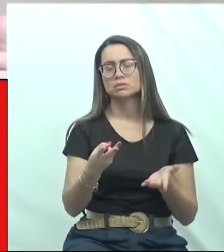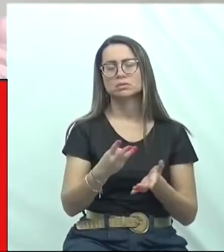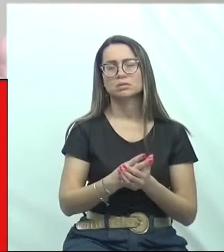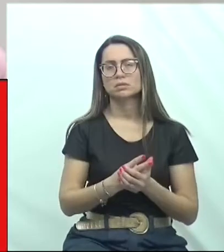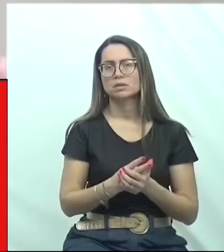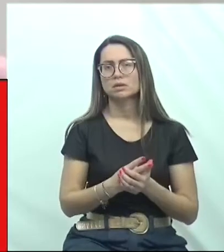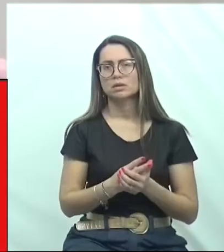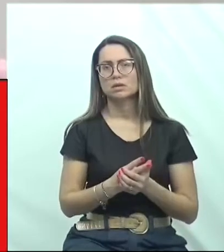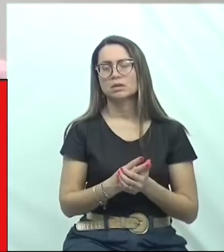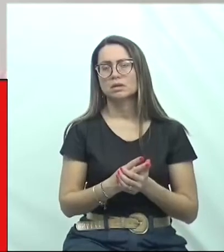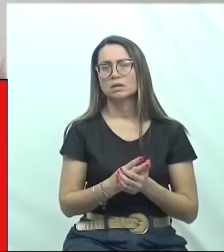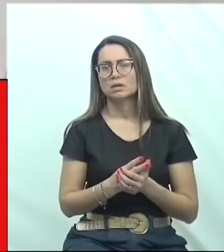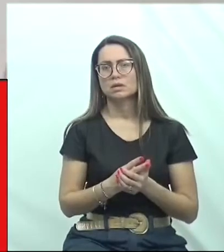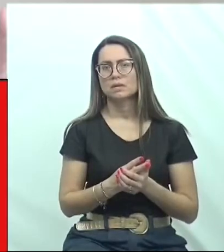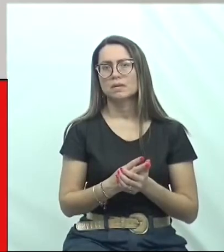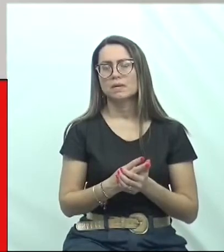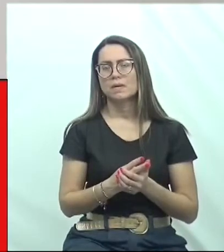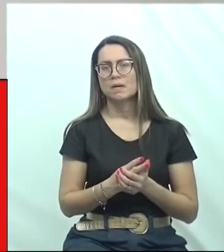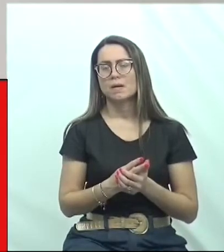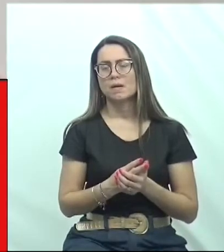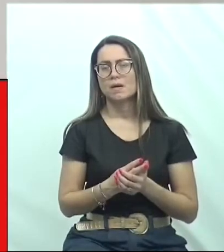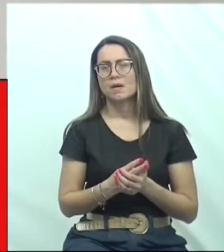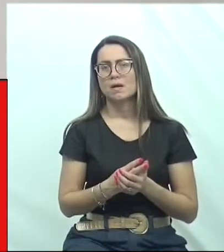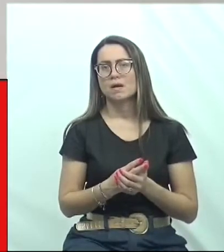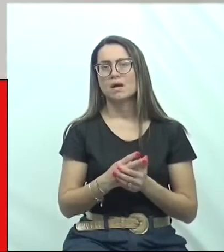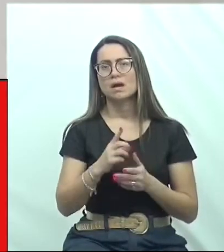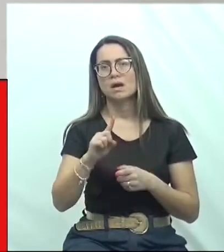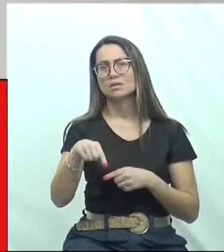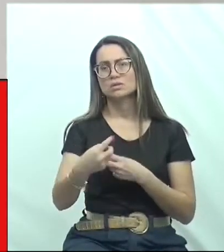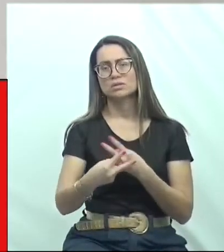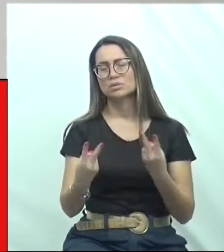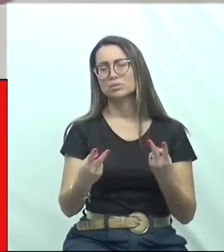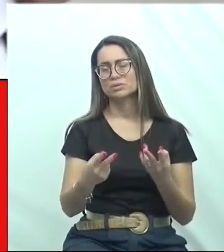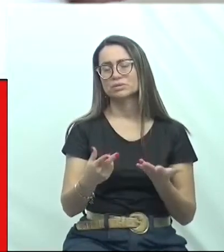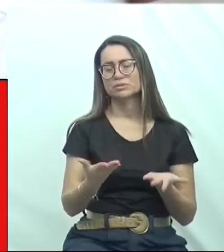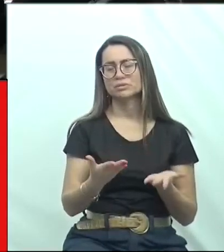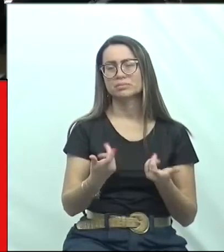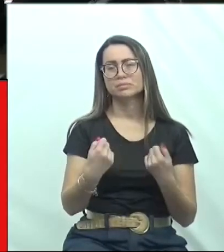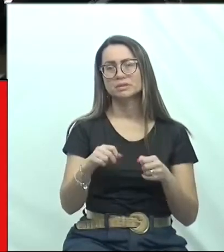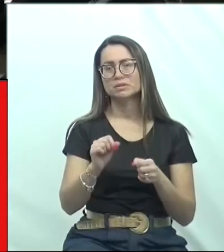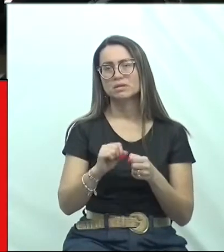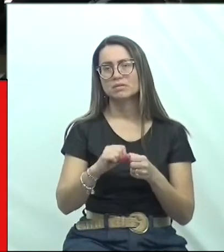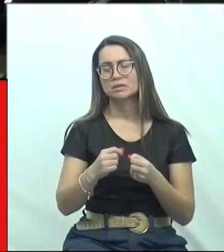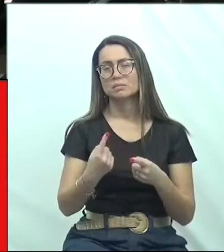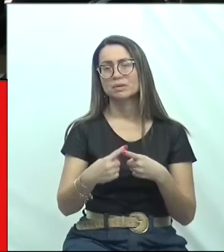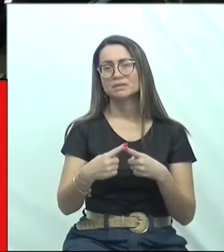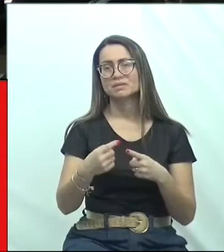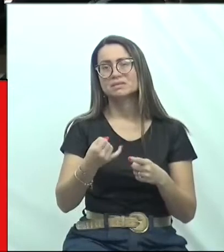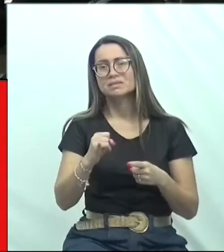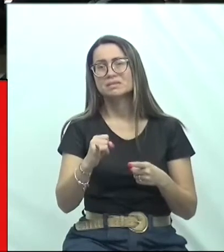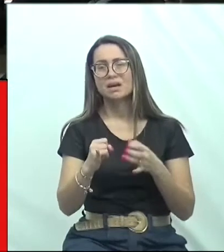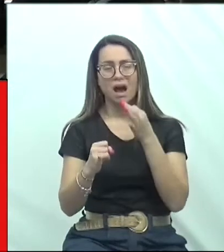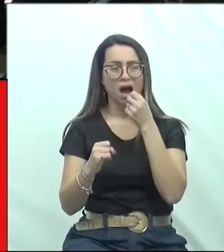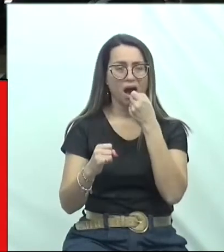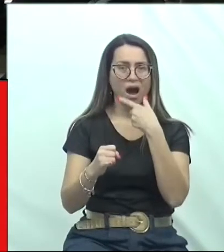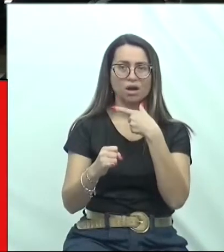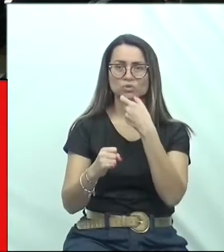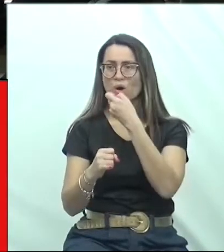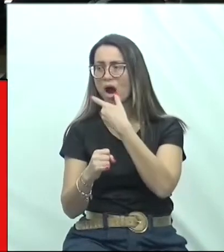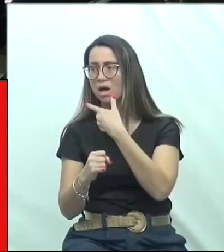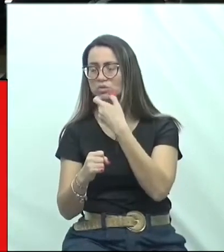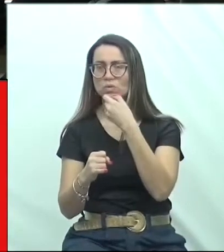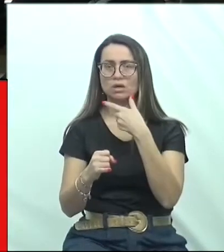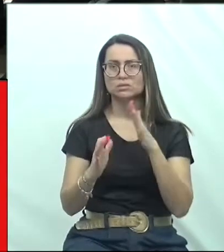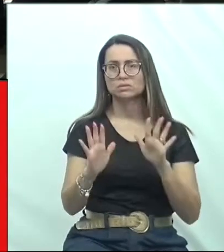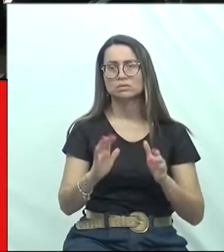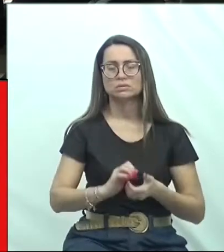que antecedem, porque senão nós vamos estar aqui em cima do achismo. Então, nós vamos... O professor